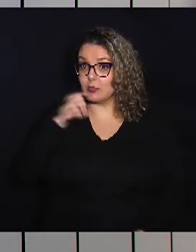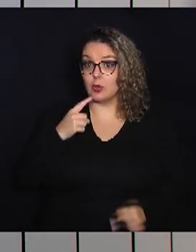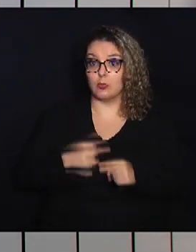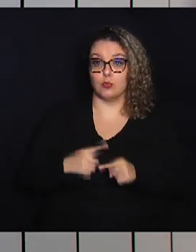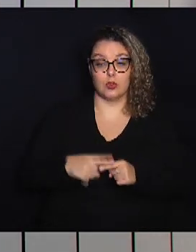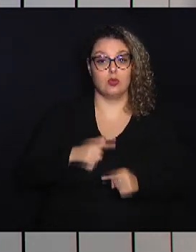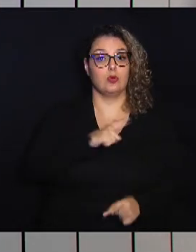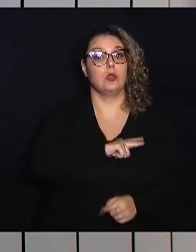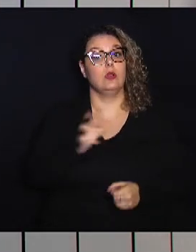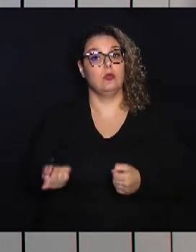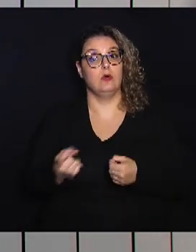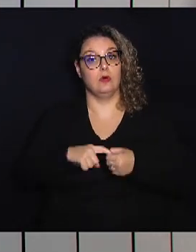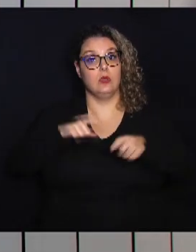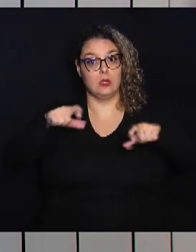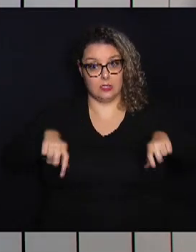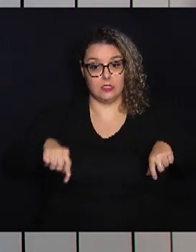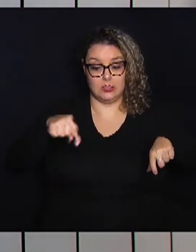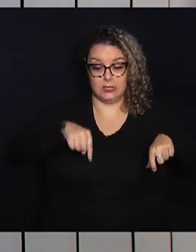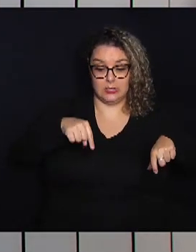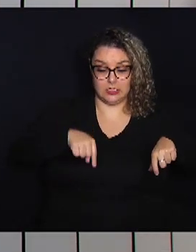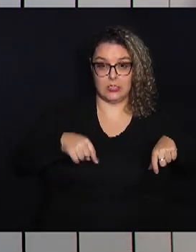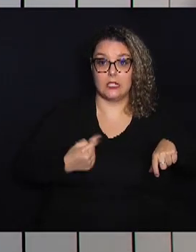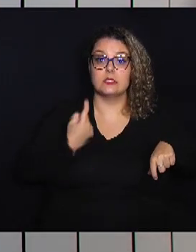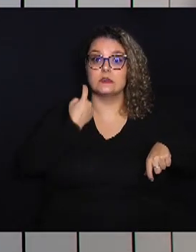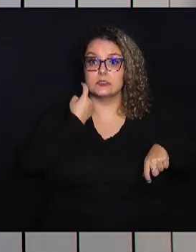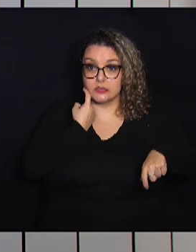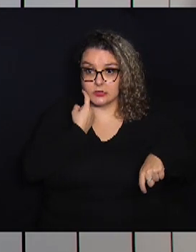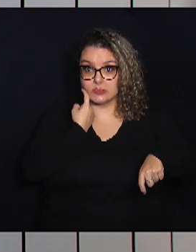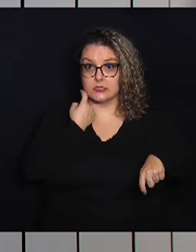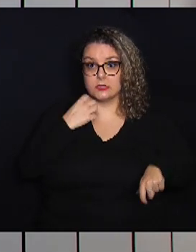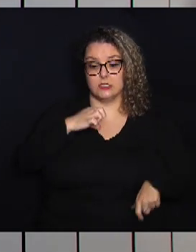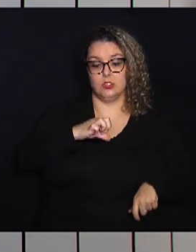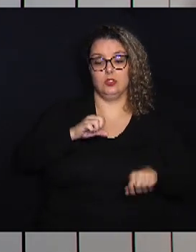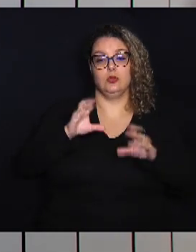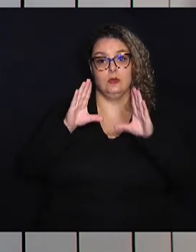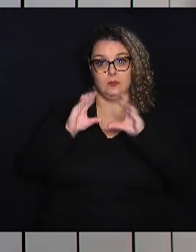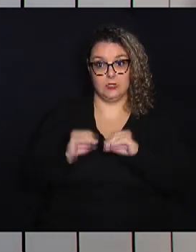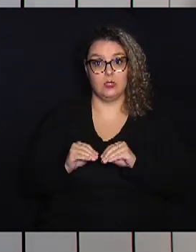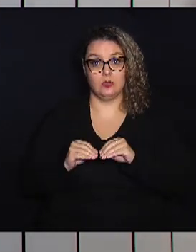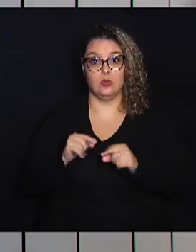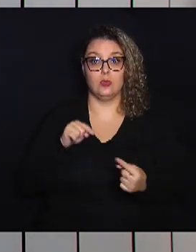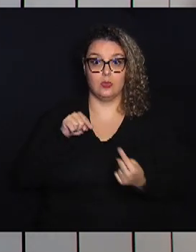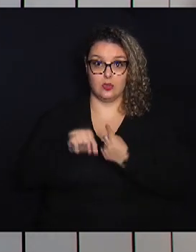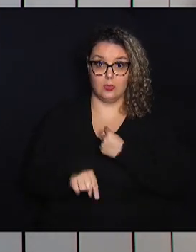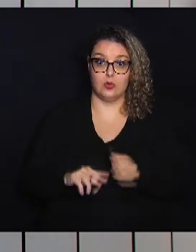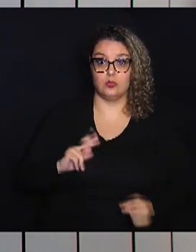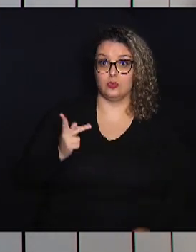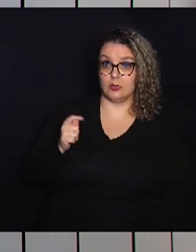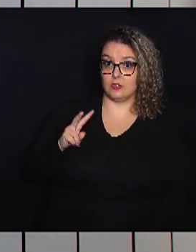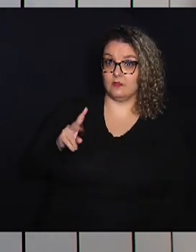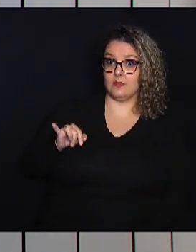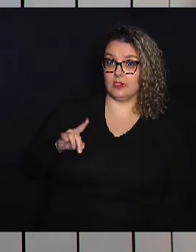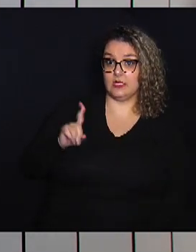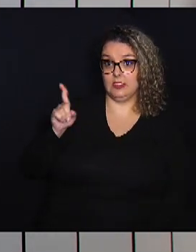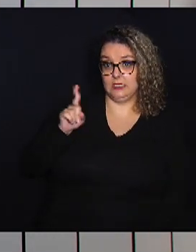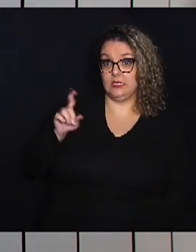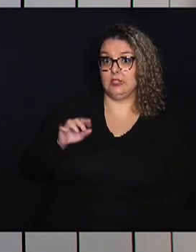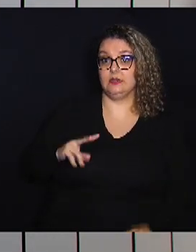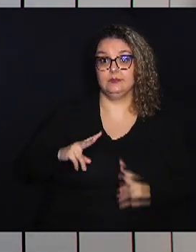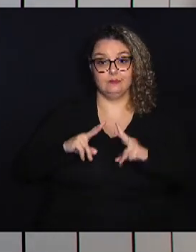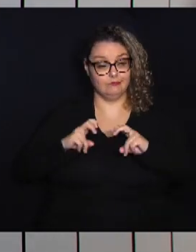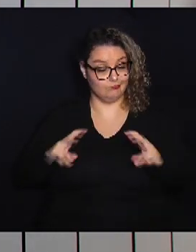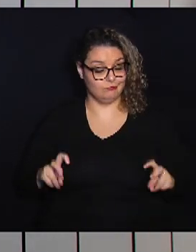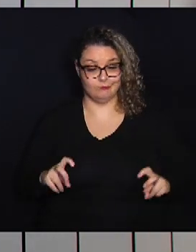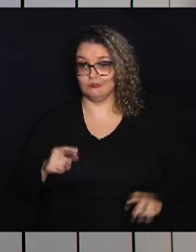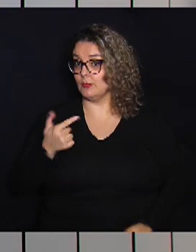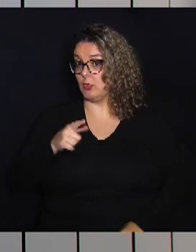já volta a campo nesta sexta-feira, 9 horas da noite, contra o Avaí, lá em Florianópolis, então não